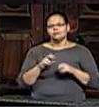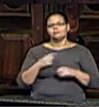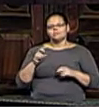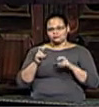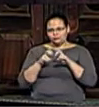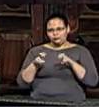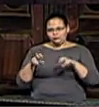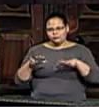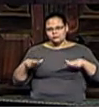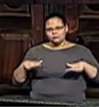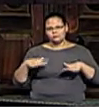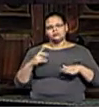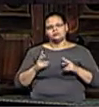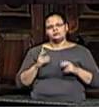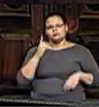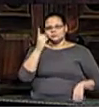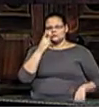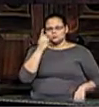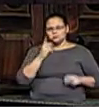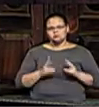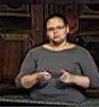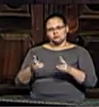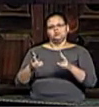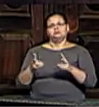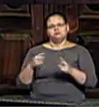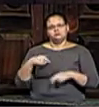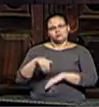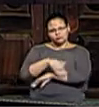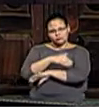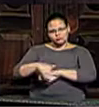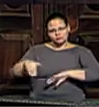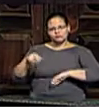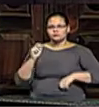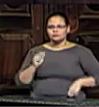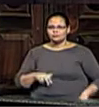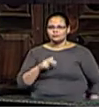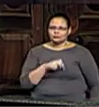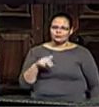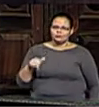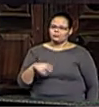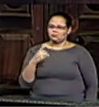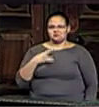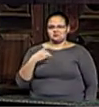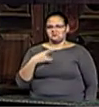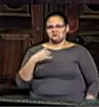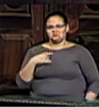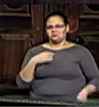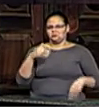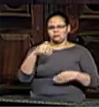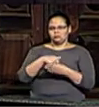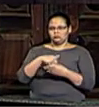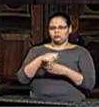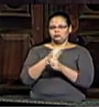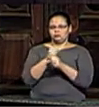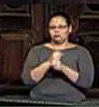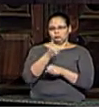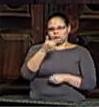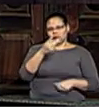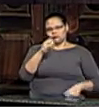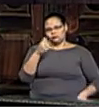é continuar poder andar na rua, não com medo das eleições de 2018. O